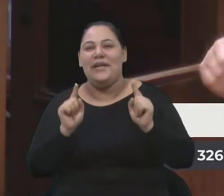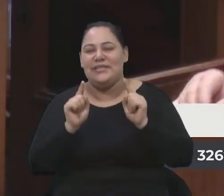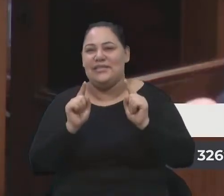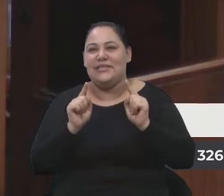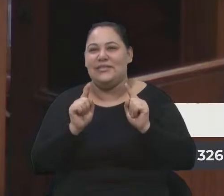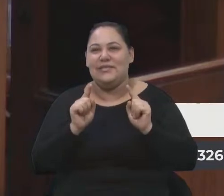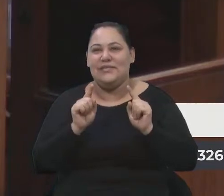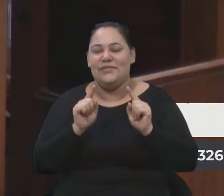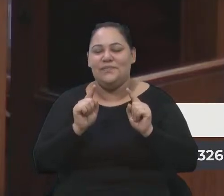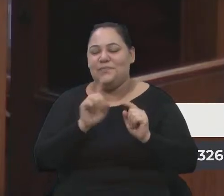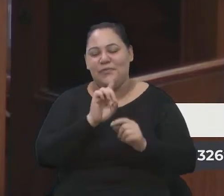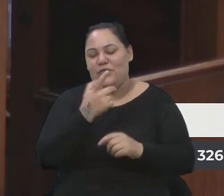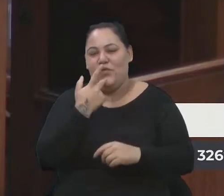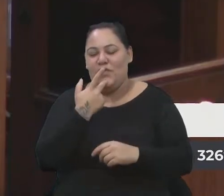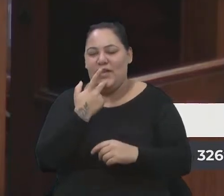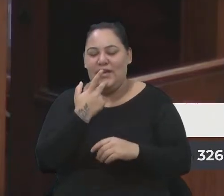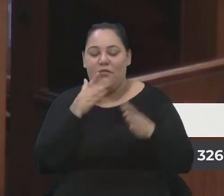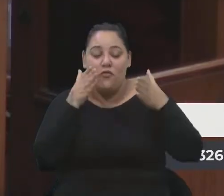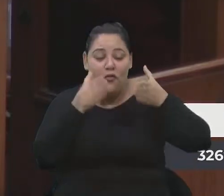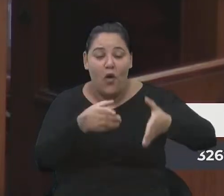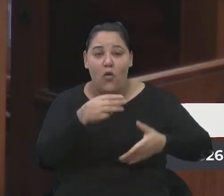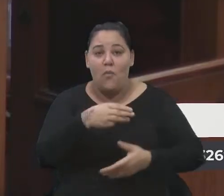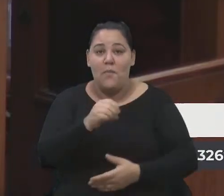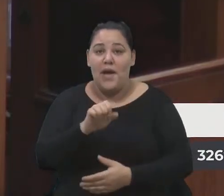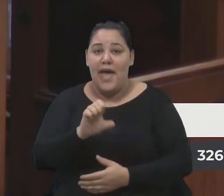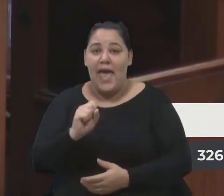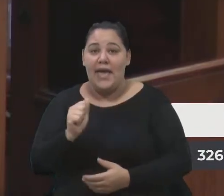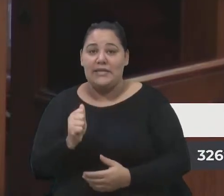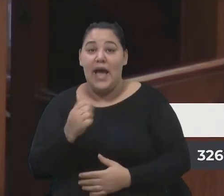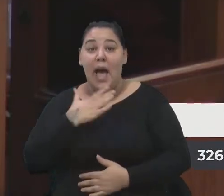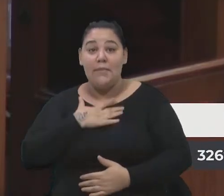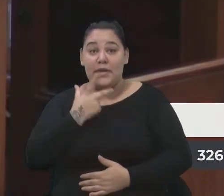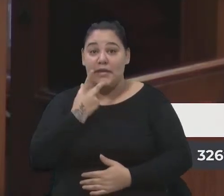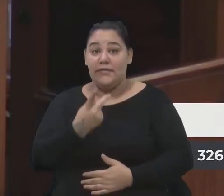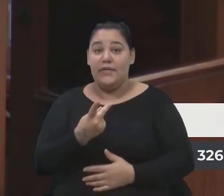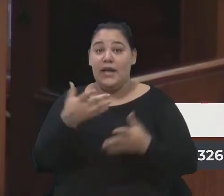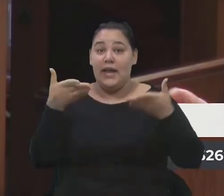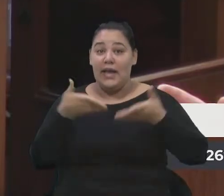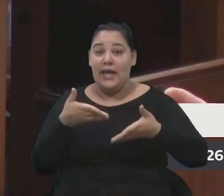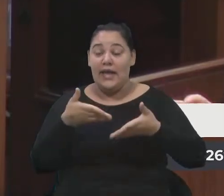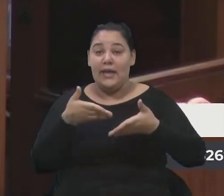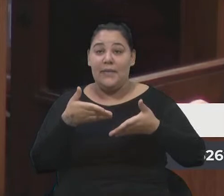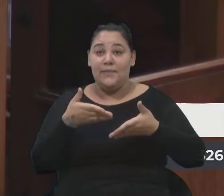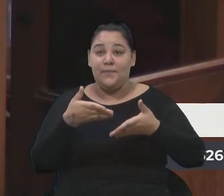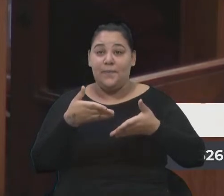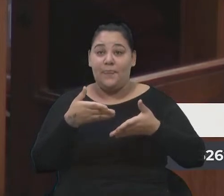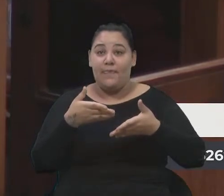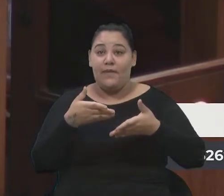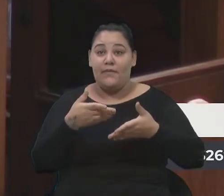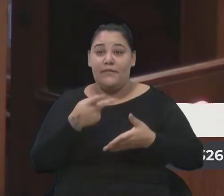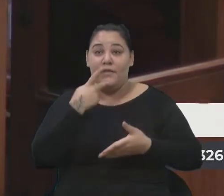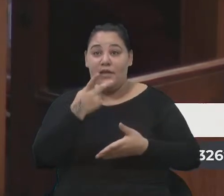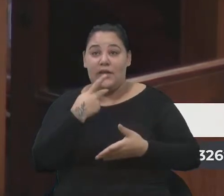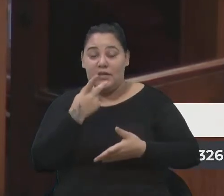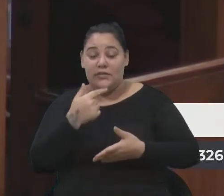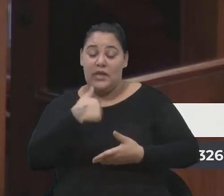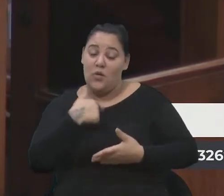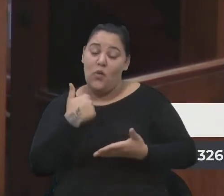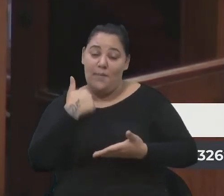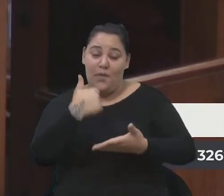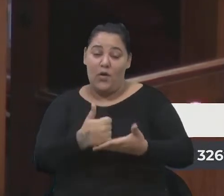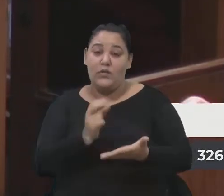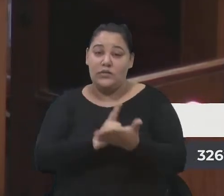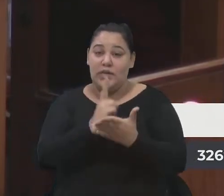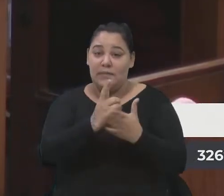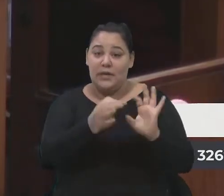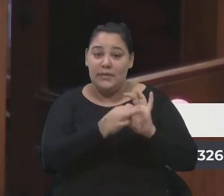questão da mesa, mas a minha fala ela é dirigida àquilo que os liberais, como eu, sempre defendem, que